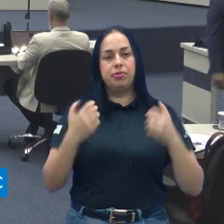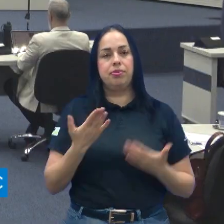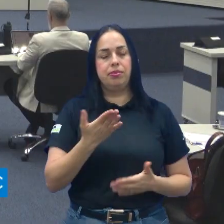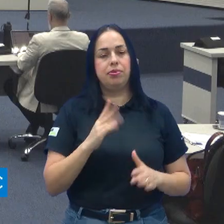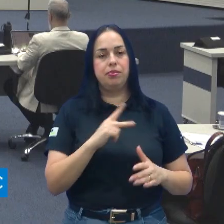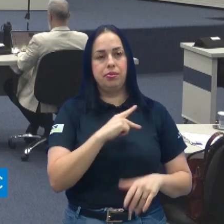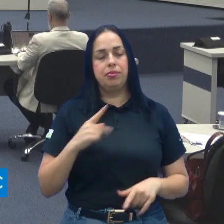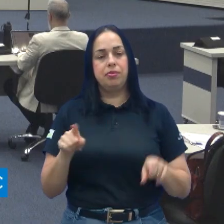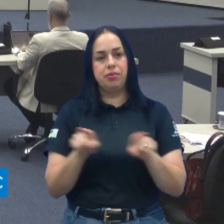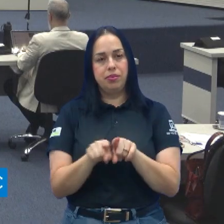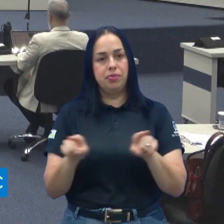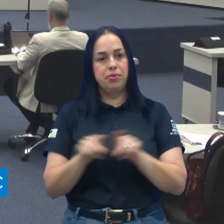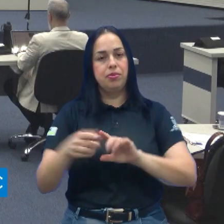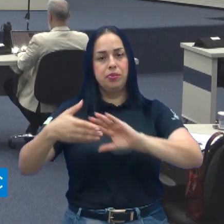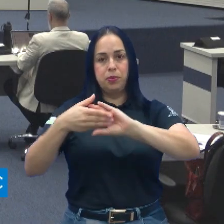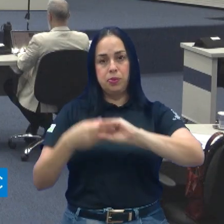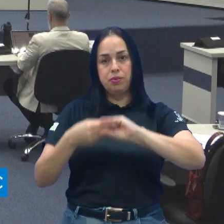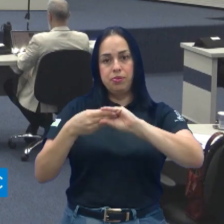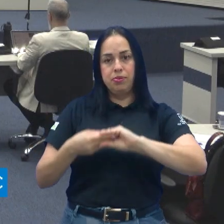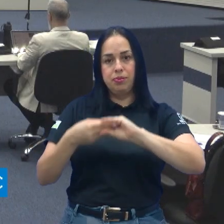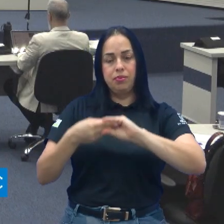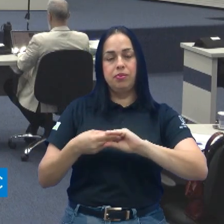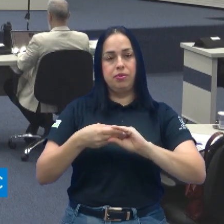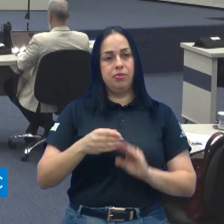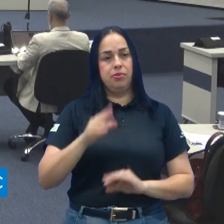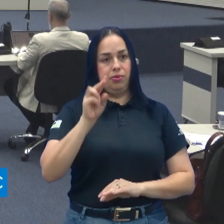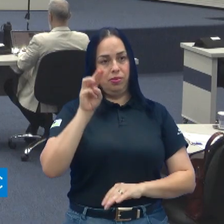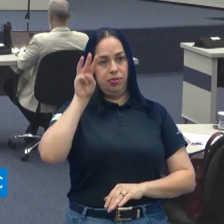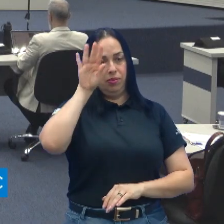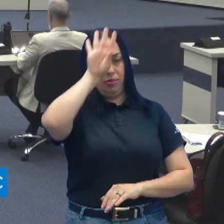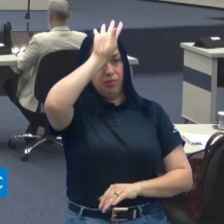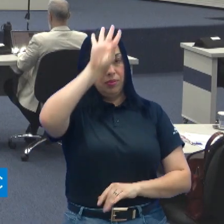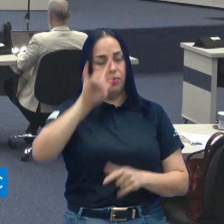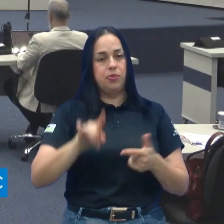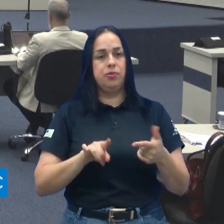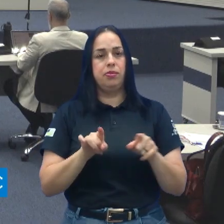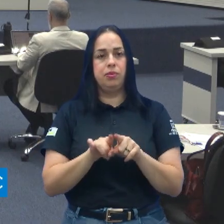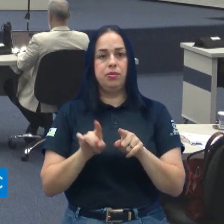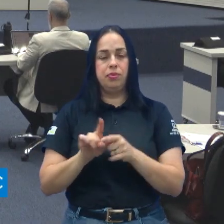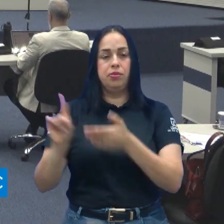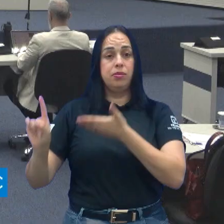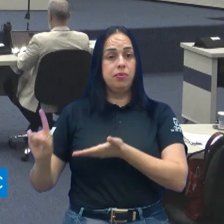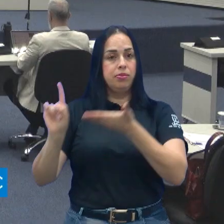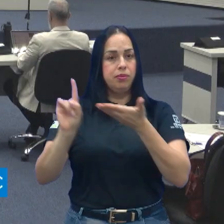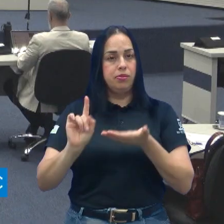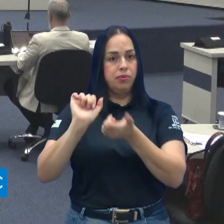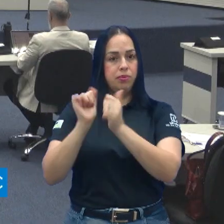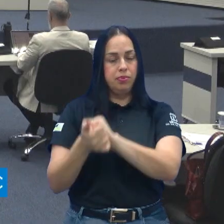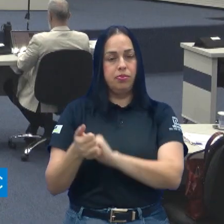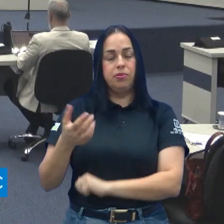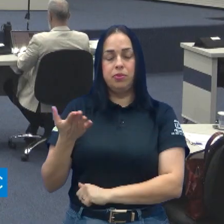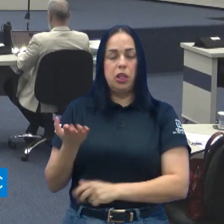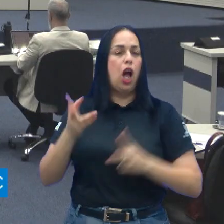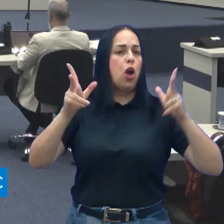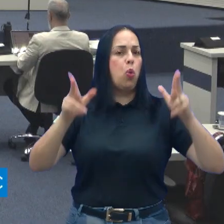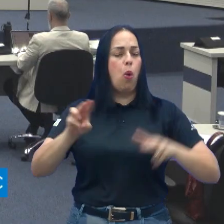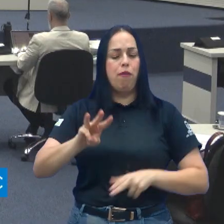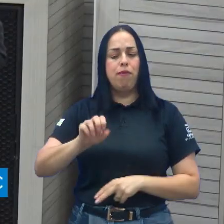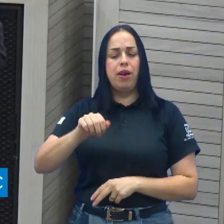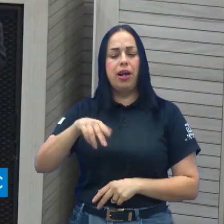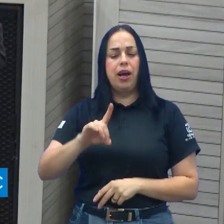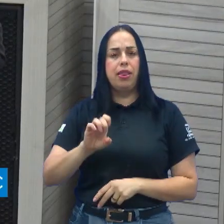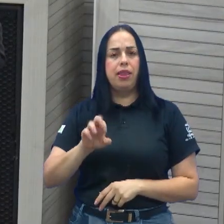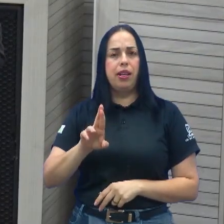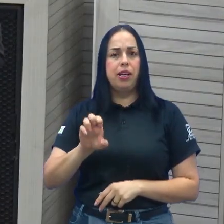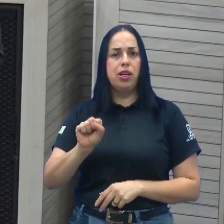aqui também cumprimentar o vereador Sena, cumprimentar por trazer atletas como o Wanderson. O Wanderson, que é um amigo